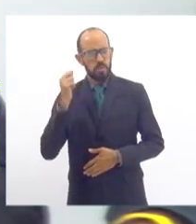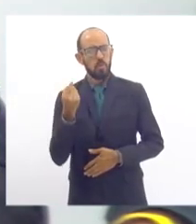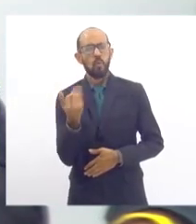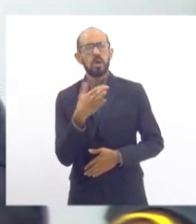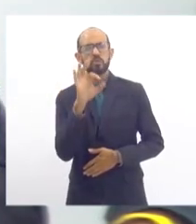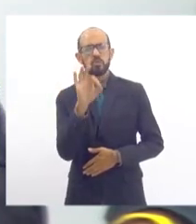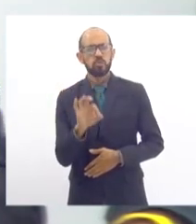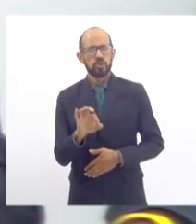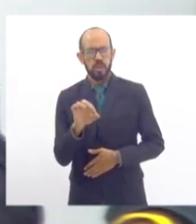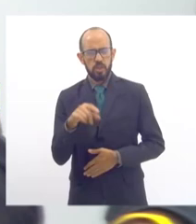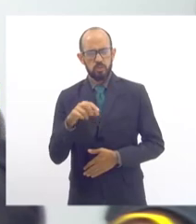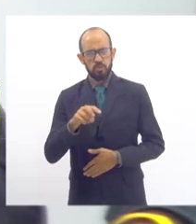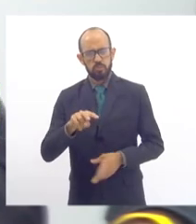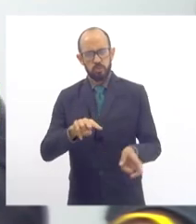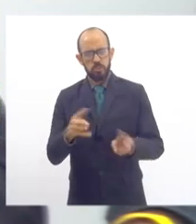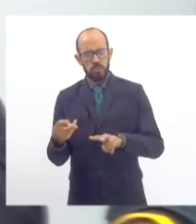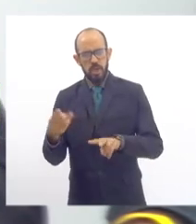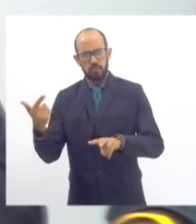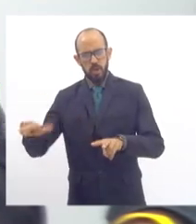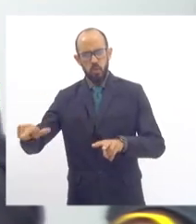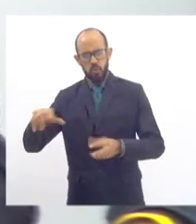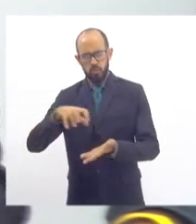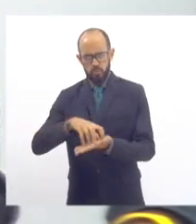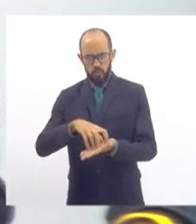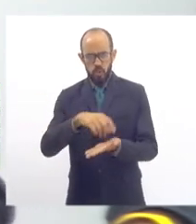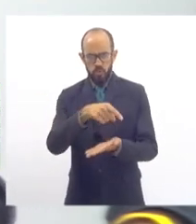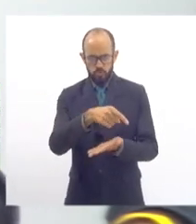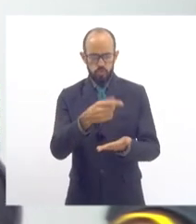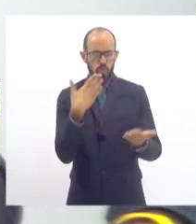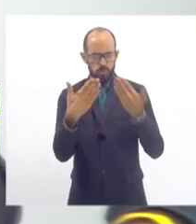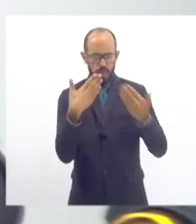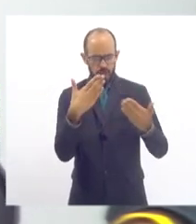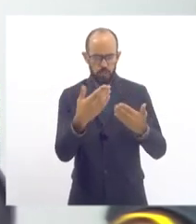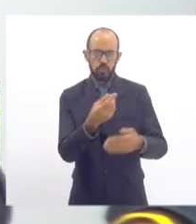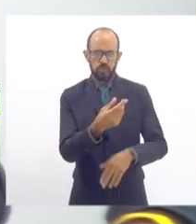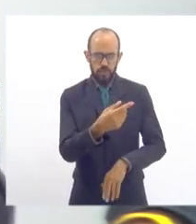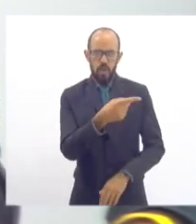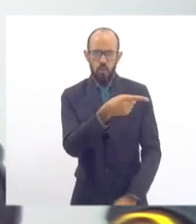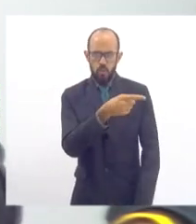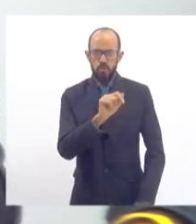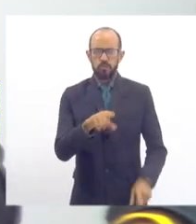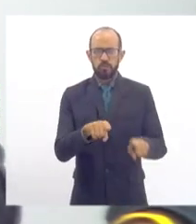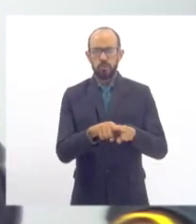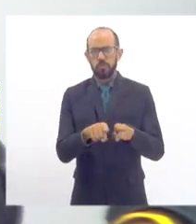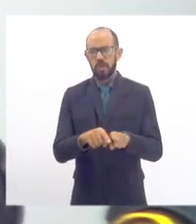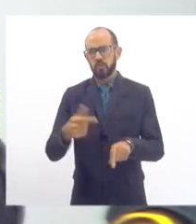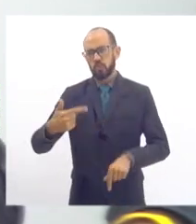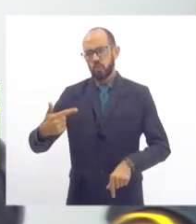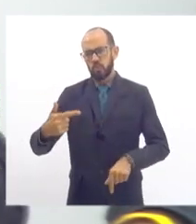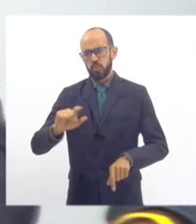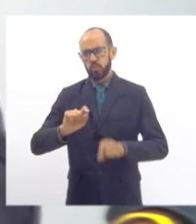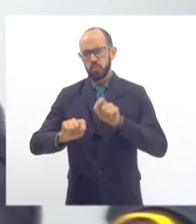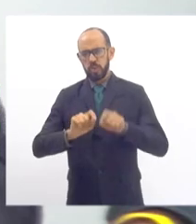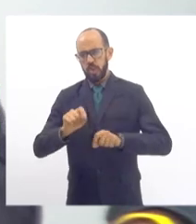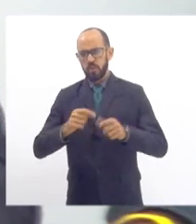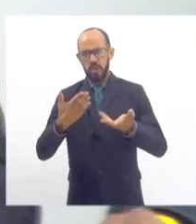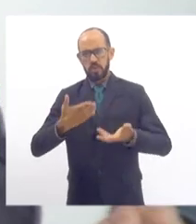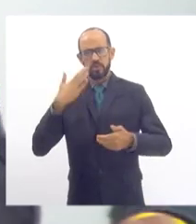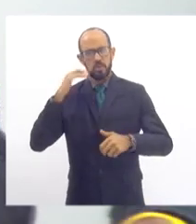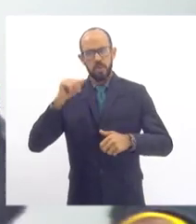repasses para outros órgãos em face desse valor. Em segundo lugar, eu também queria saber se